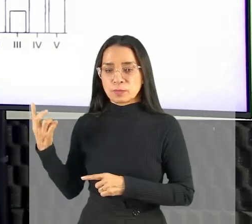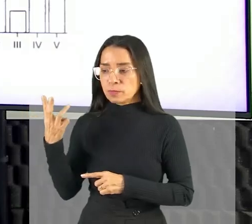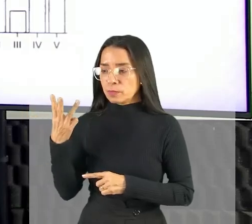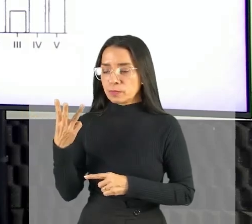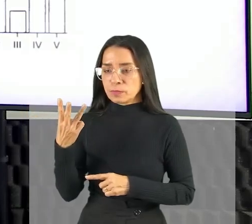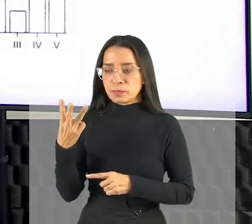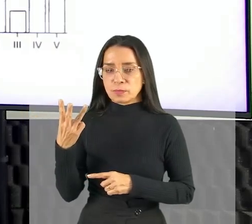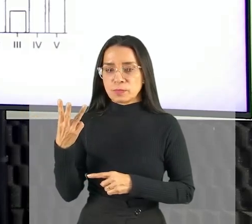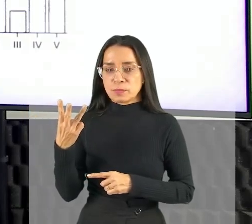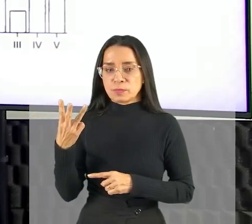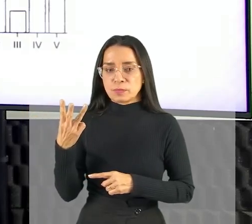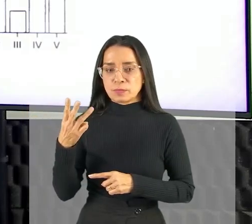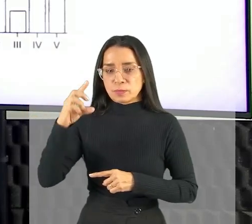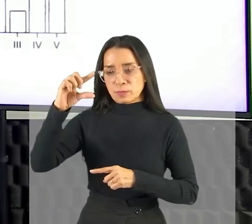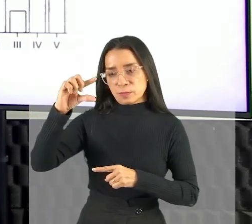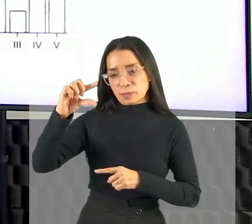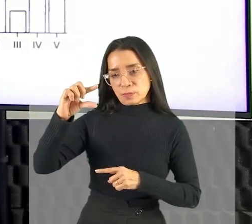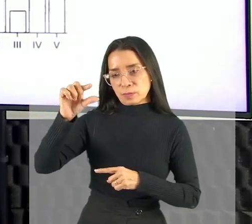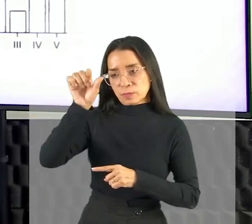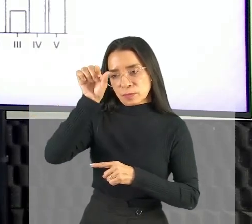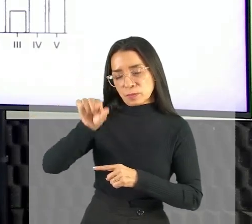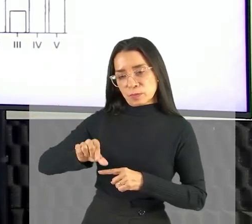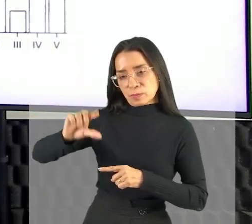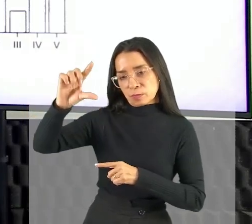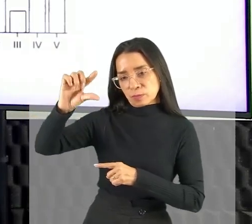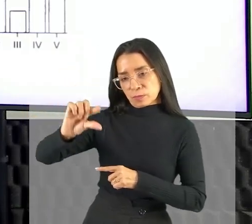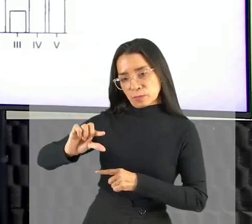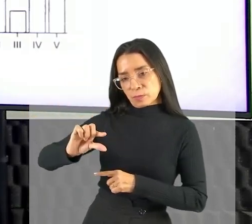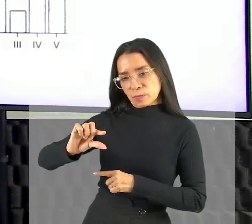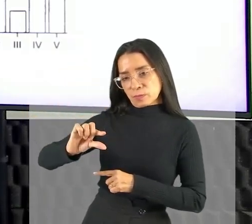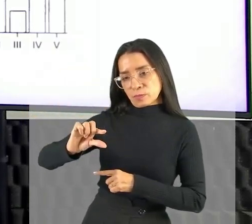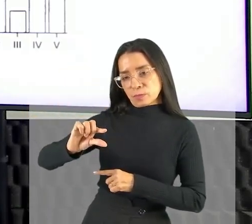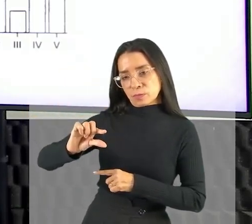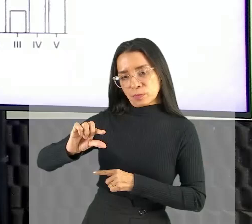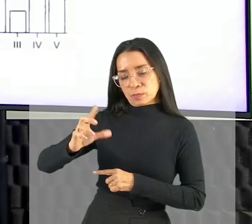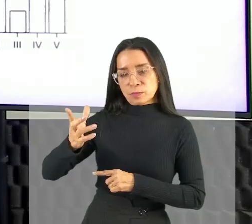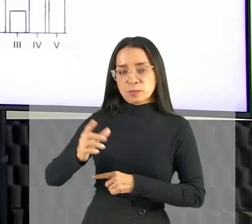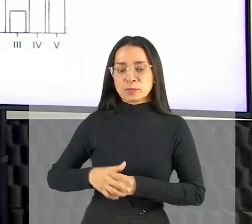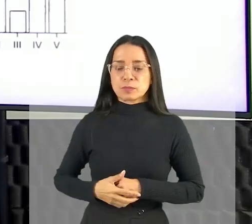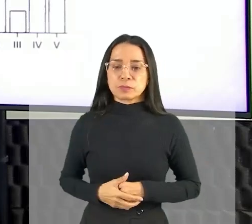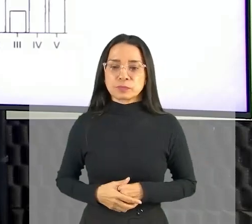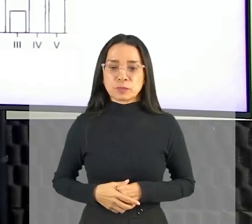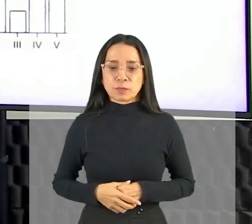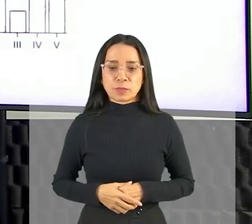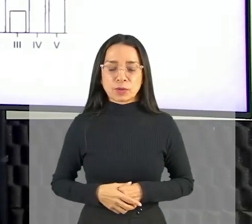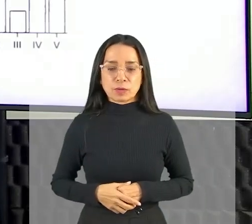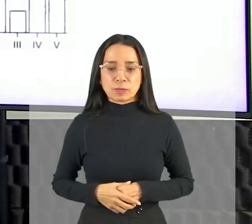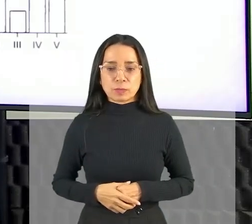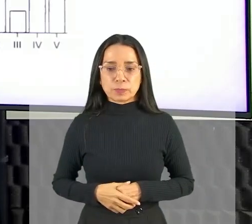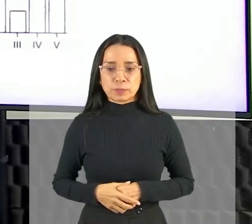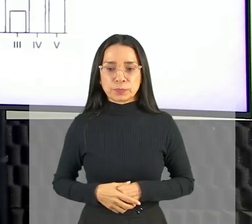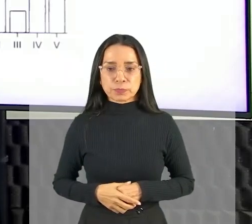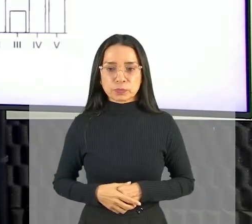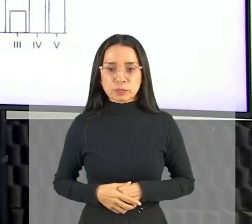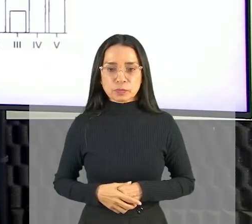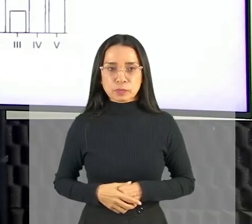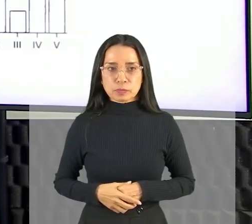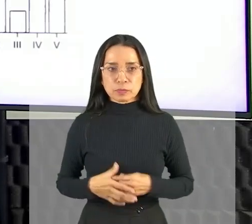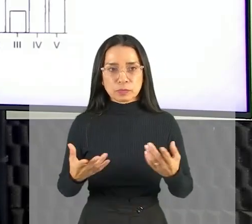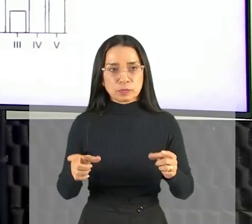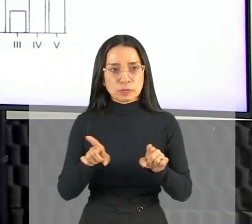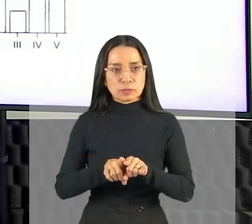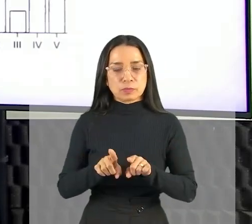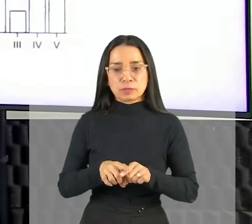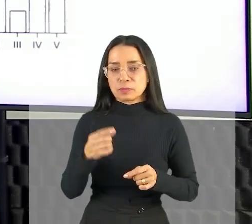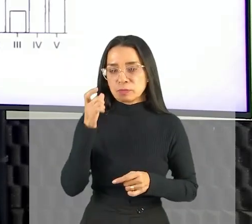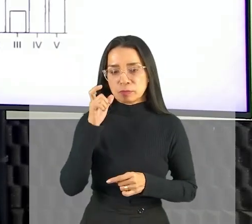coluna tá tá tá tá baixa acho que tá talvez até mais baixa do que a das células tumorais né então também